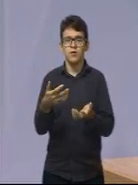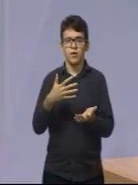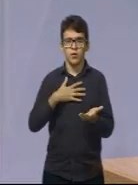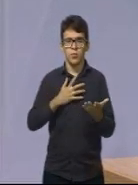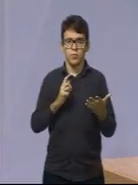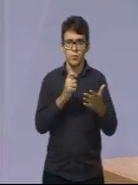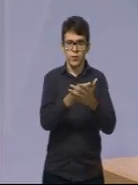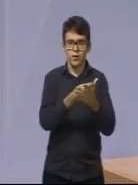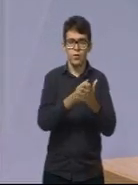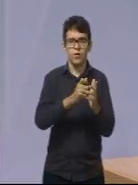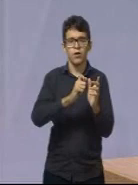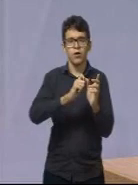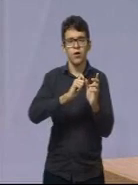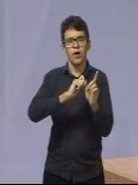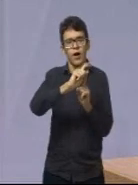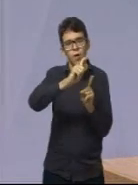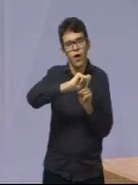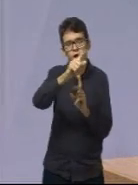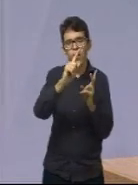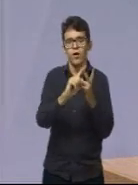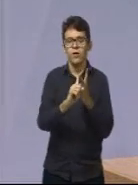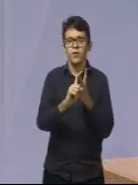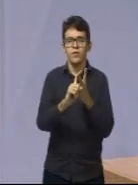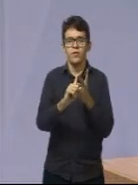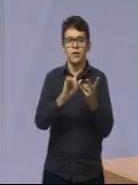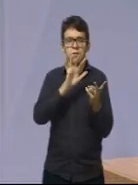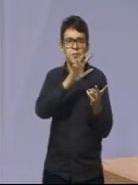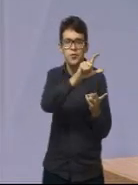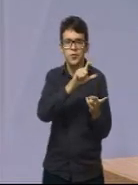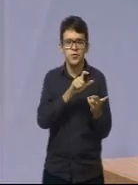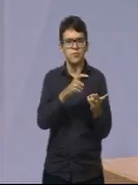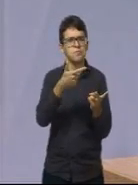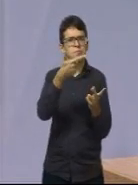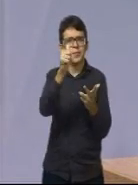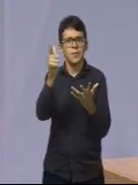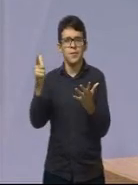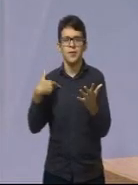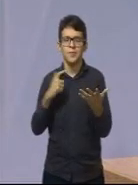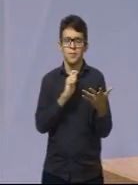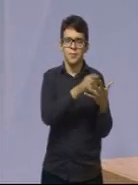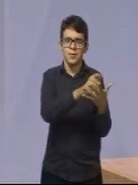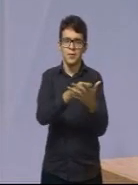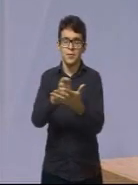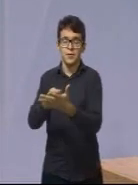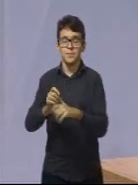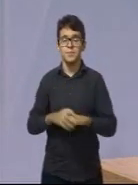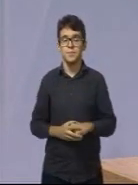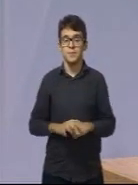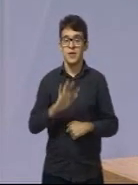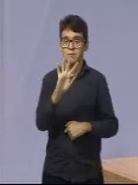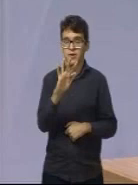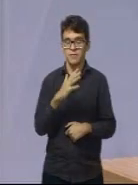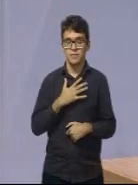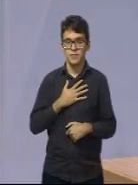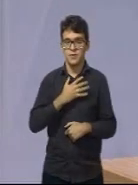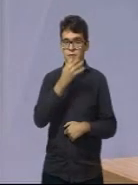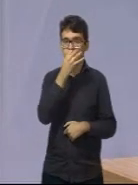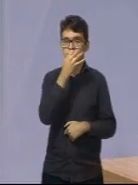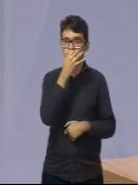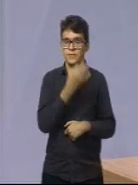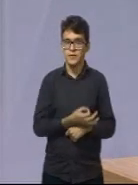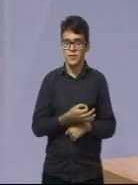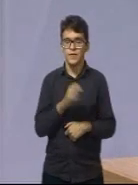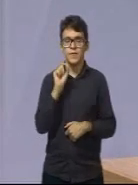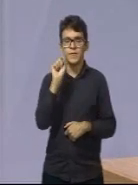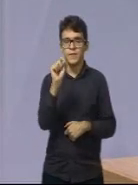de renda, além de outros tributos menos votados. O que eu acho, do ponto de vista